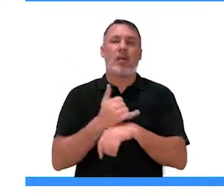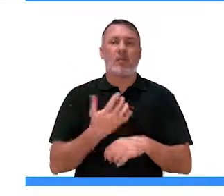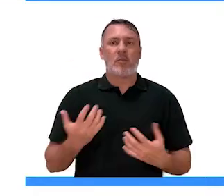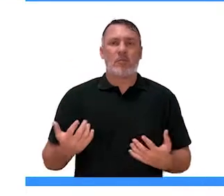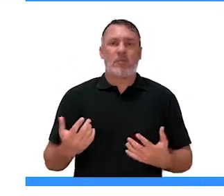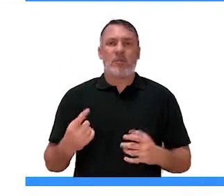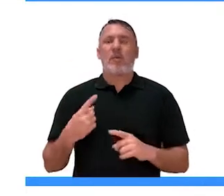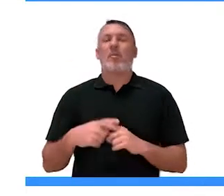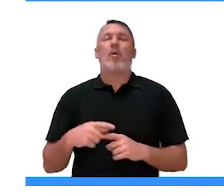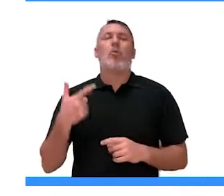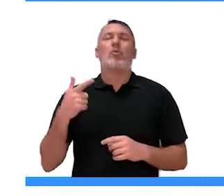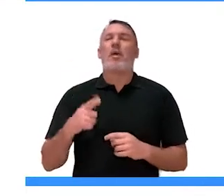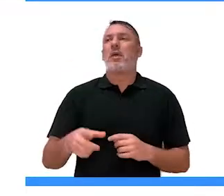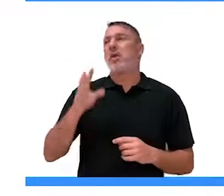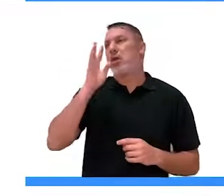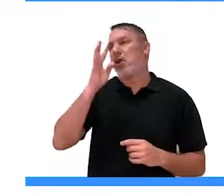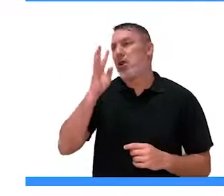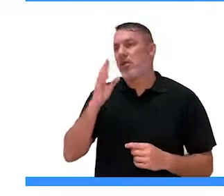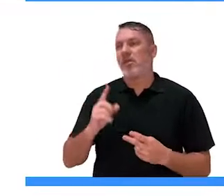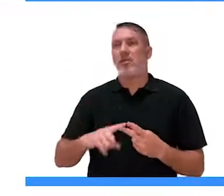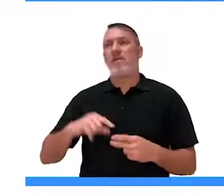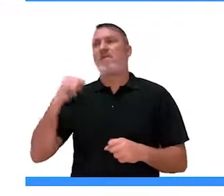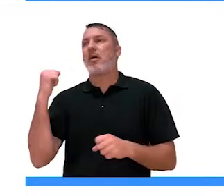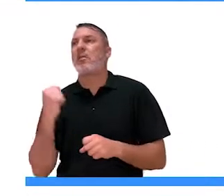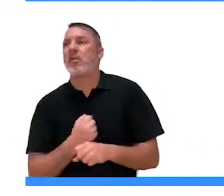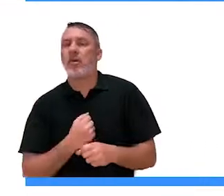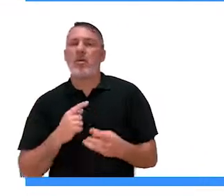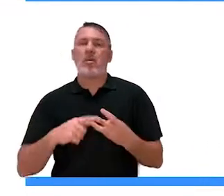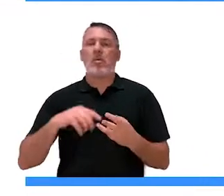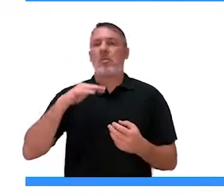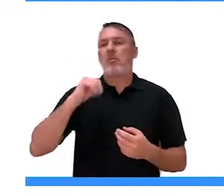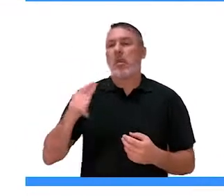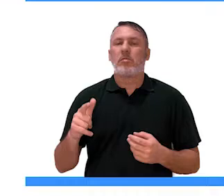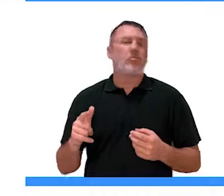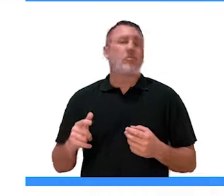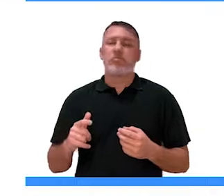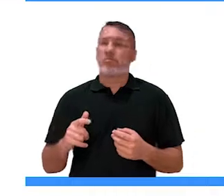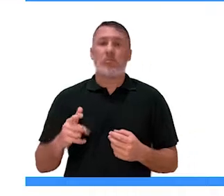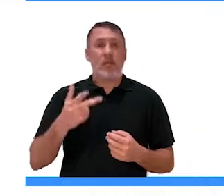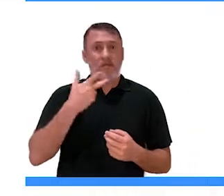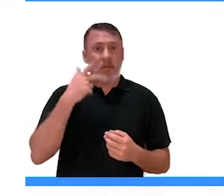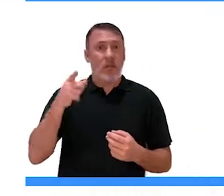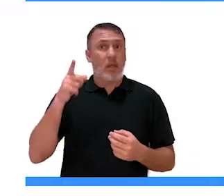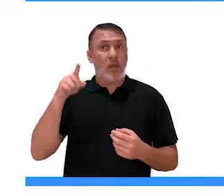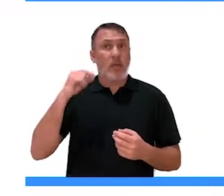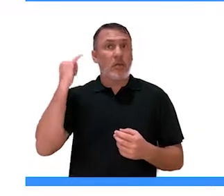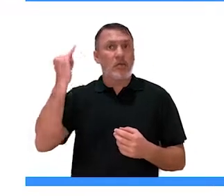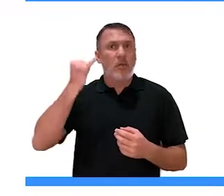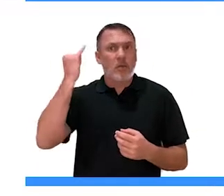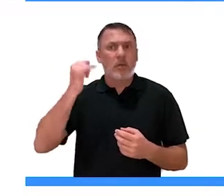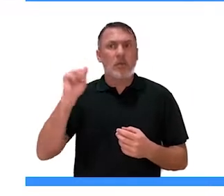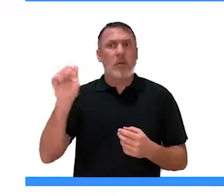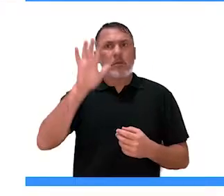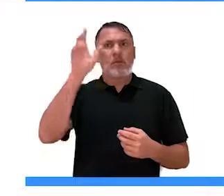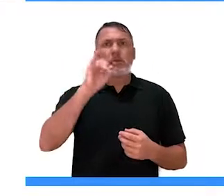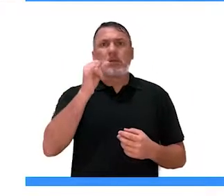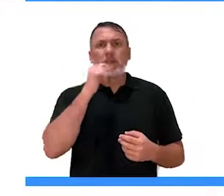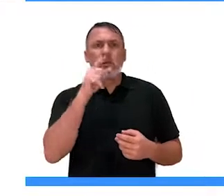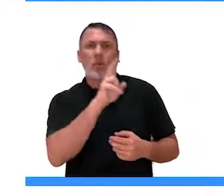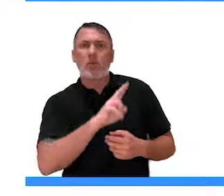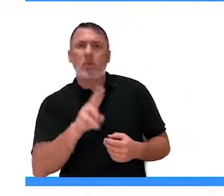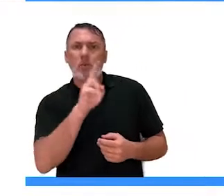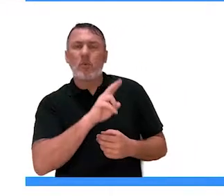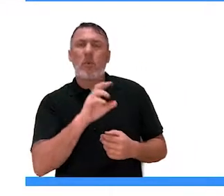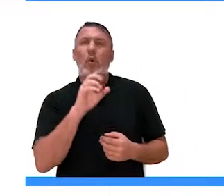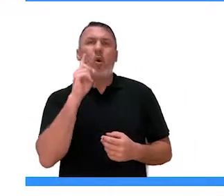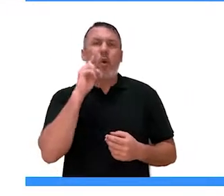reportagem. Ou seja, não está criticando, não está falando mal, está dizendo que eles são importantíssimos, eles são de valor. Quando você